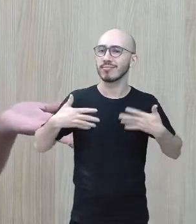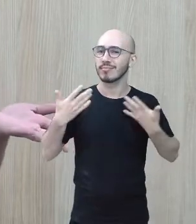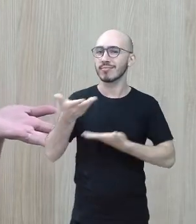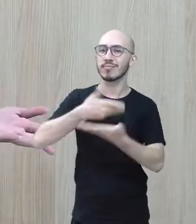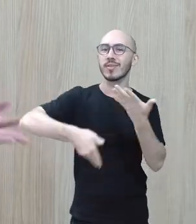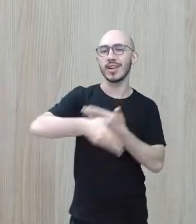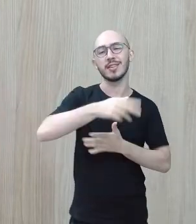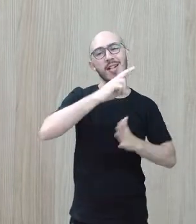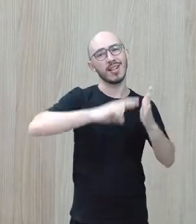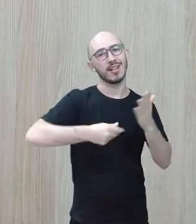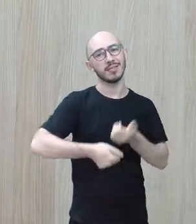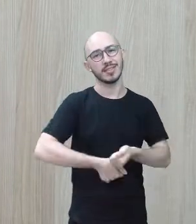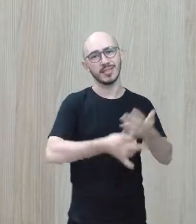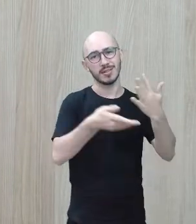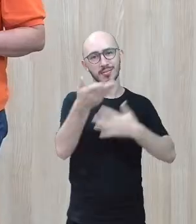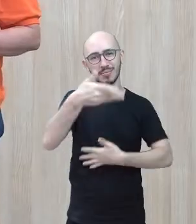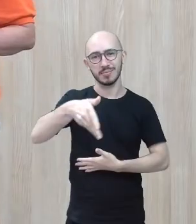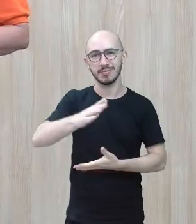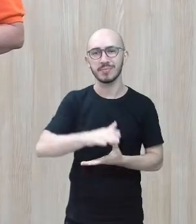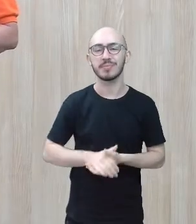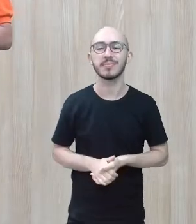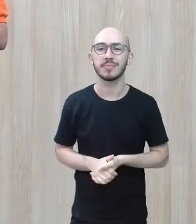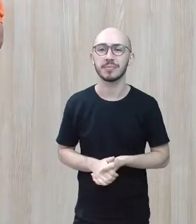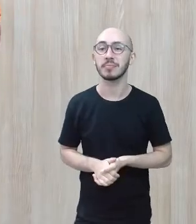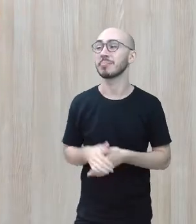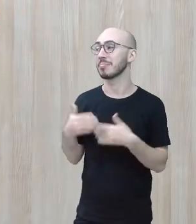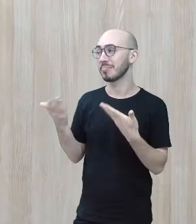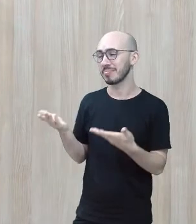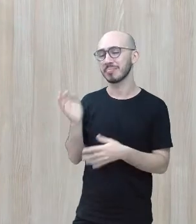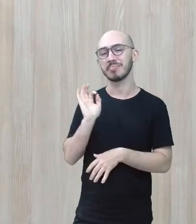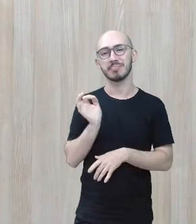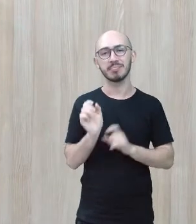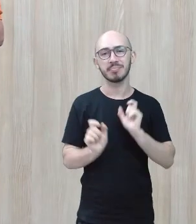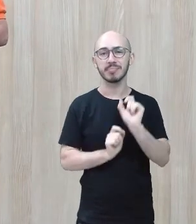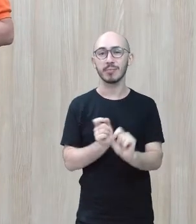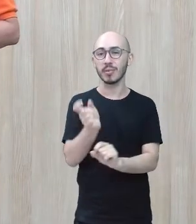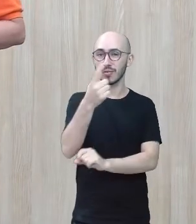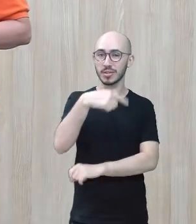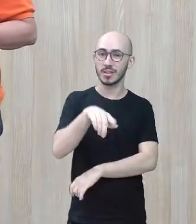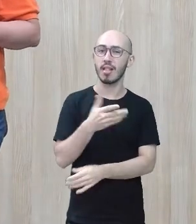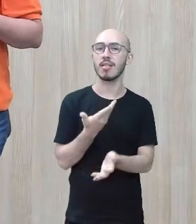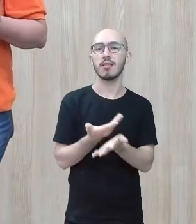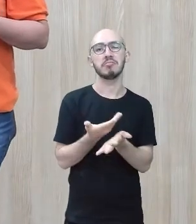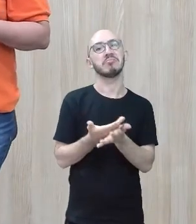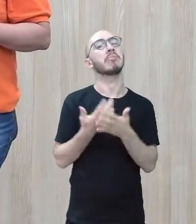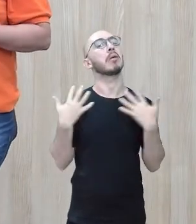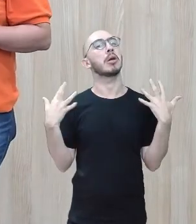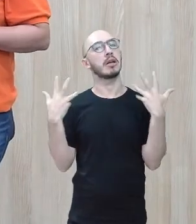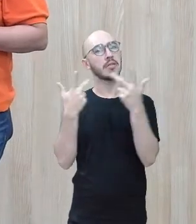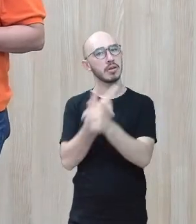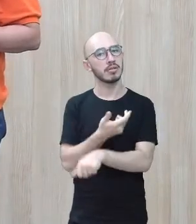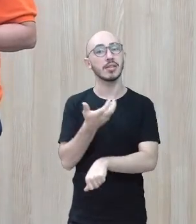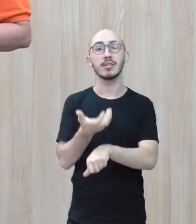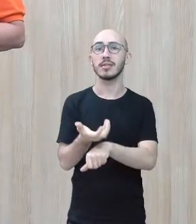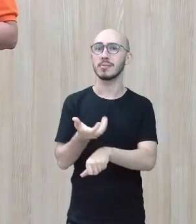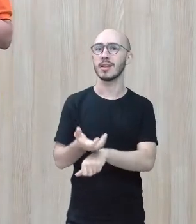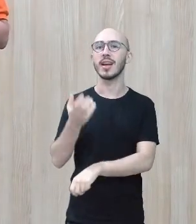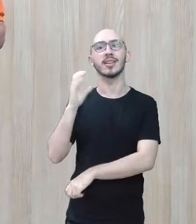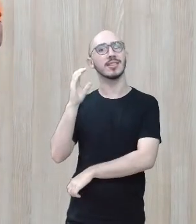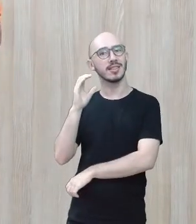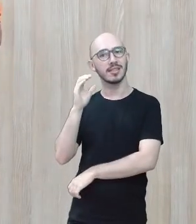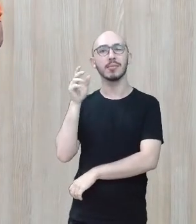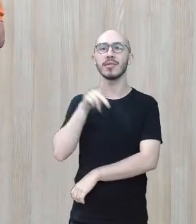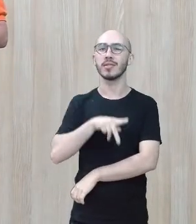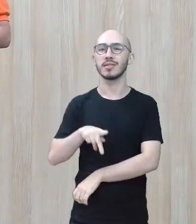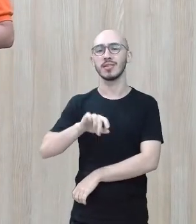para dizer, tá certo? E aí, vocês tiveram uma aula maravilhosa aí de ciências com a professora